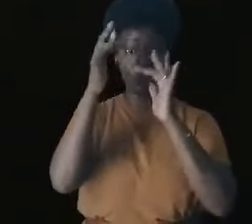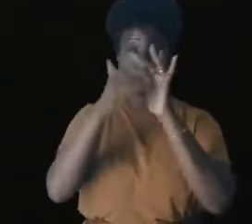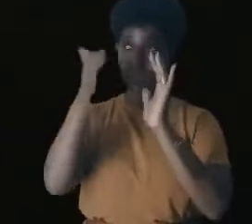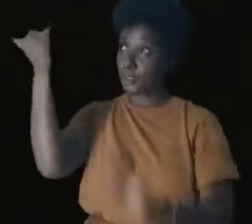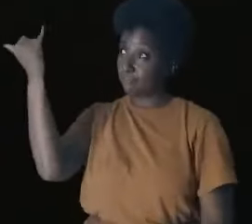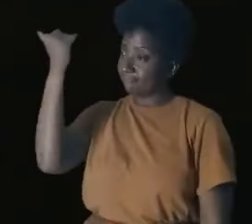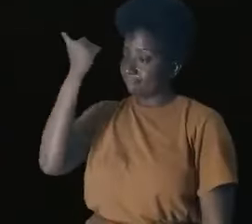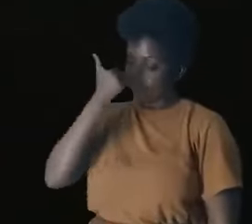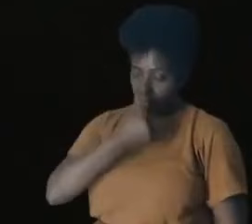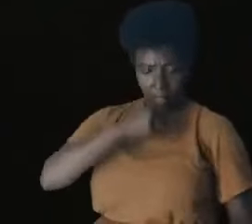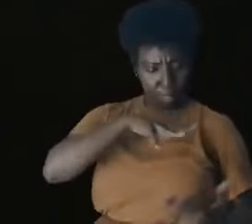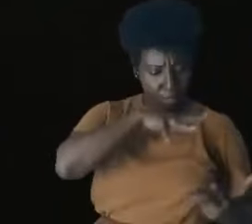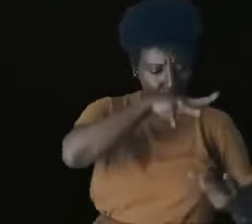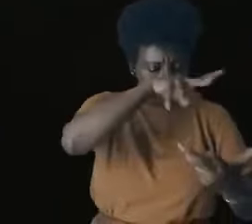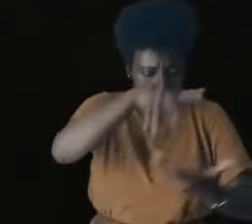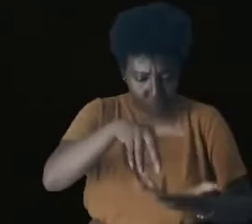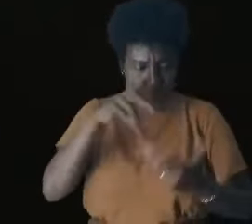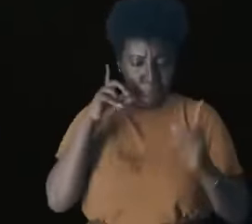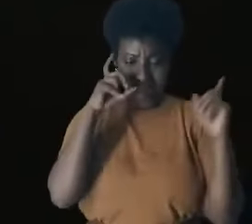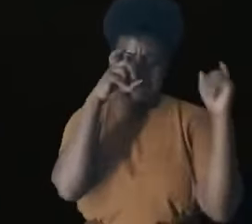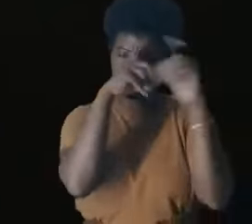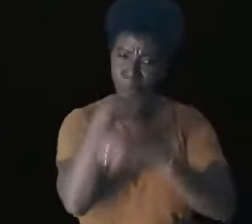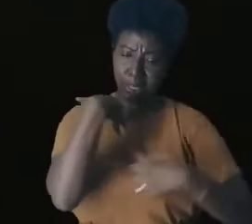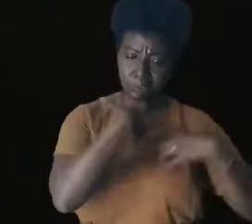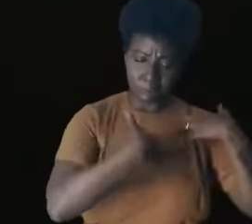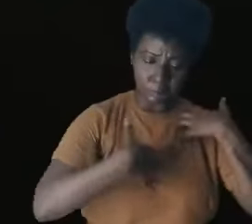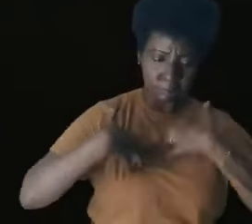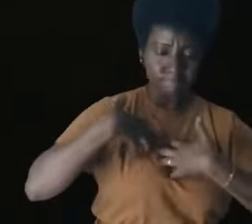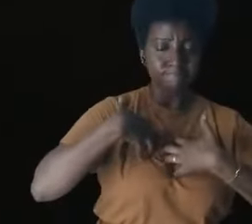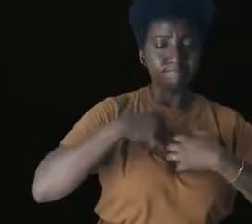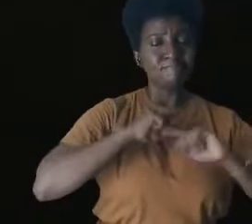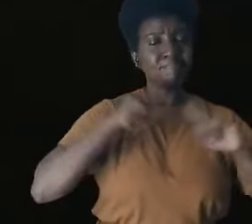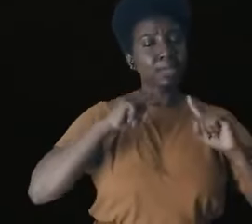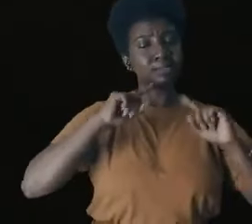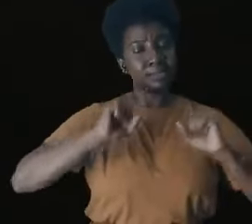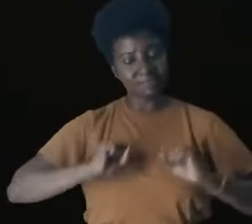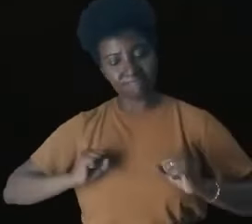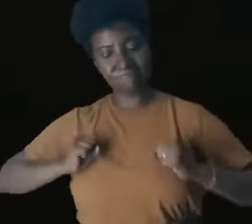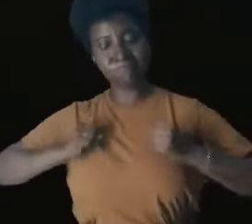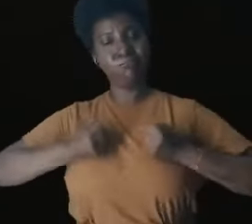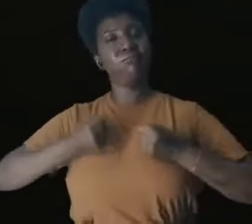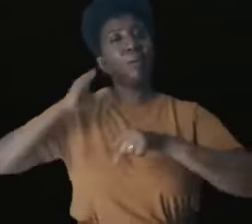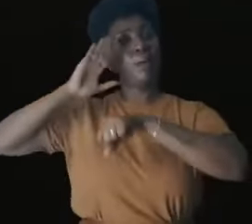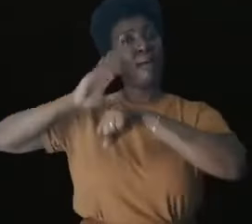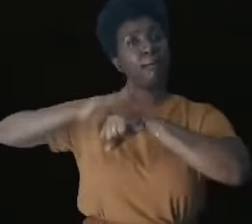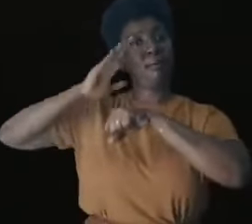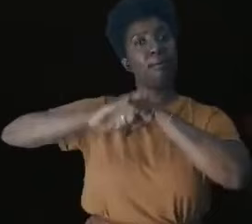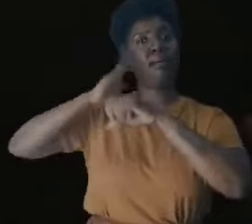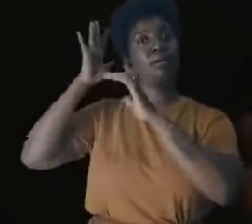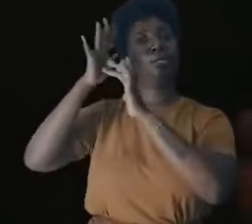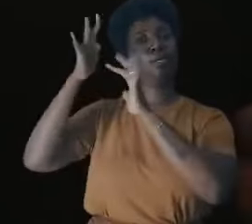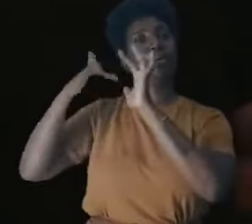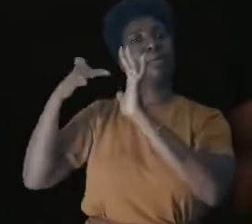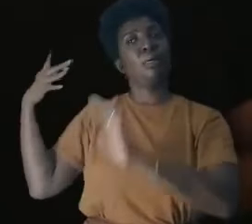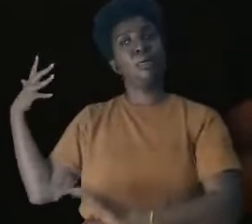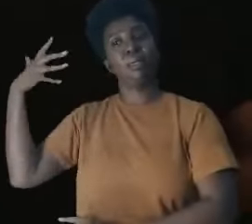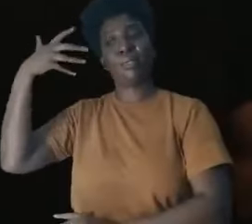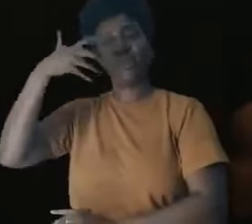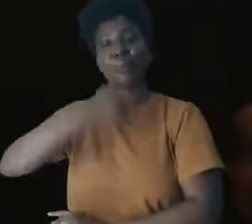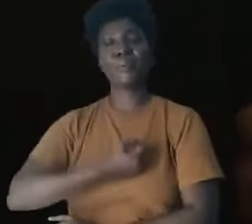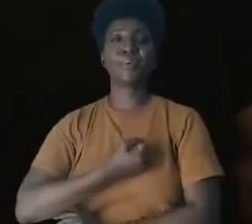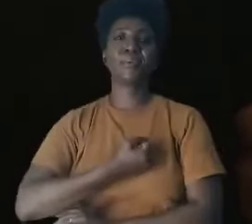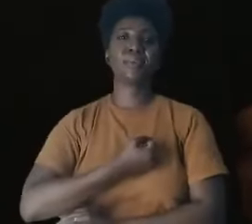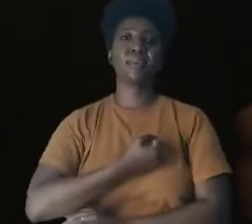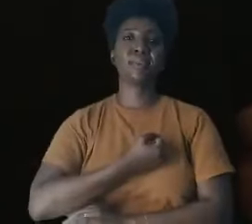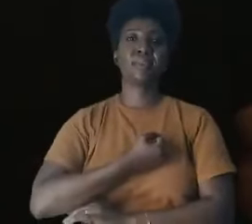mundo vocês terão aflições, mas tem de bom ânimo, eu venci o mundo. A